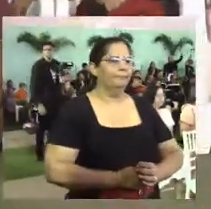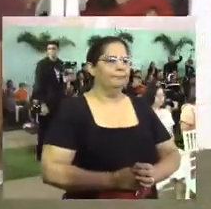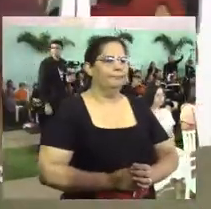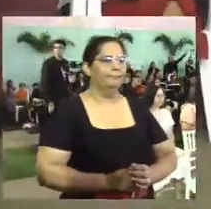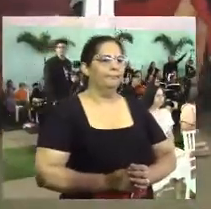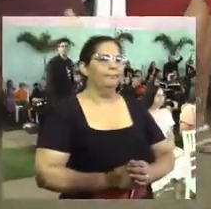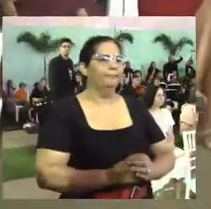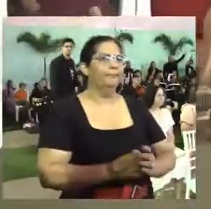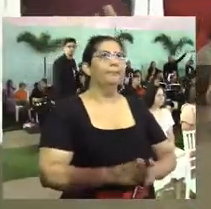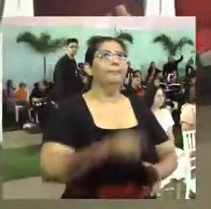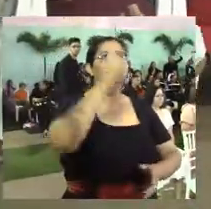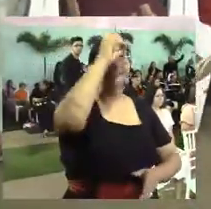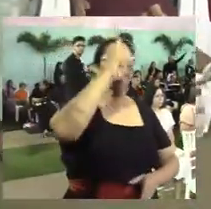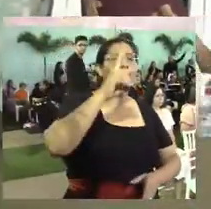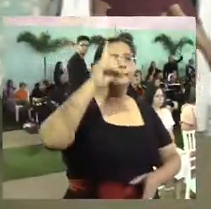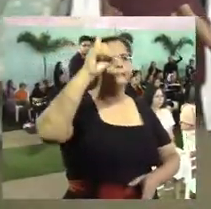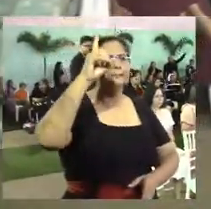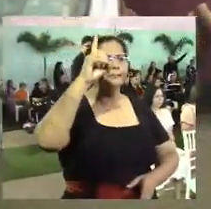senhor